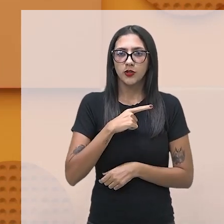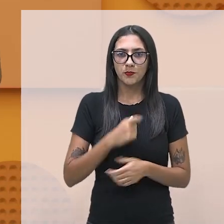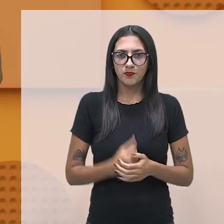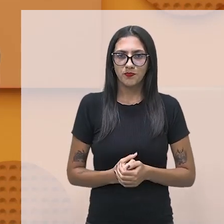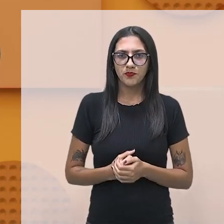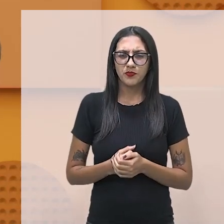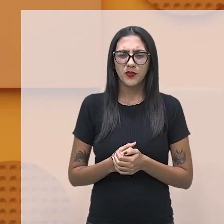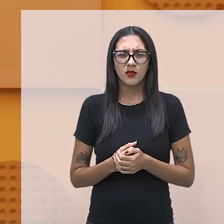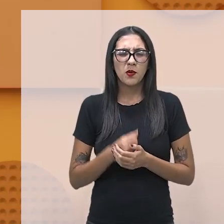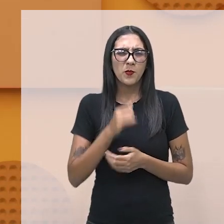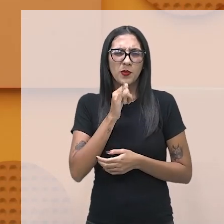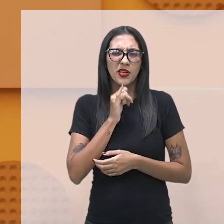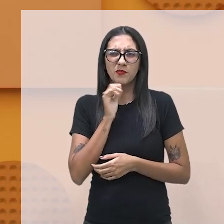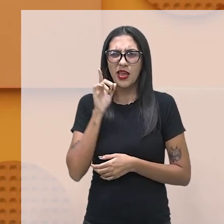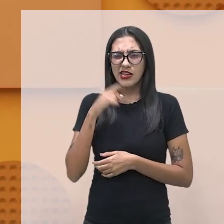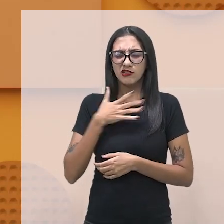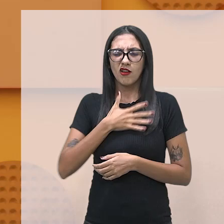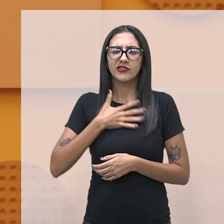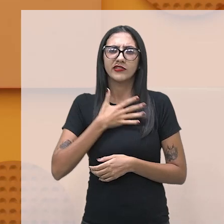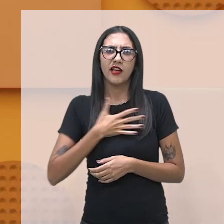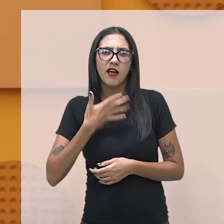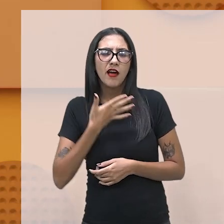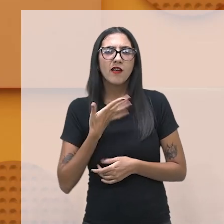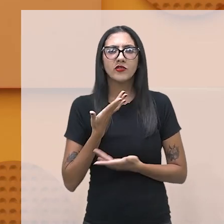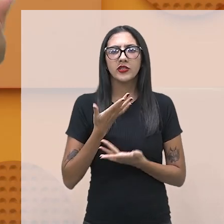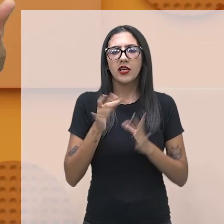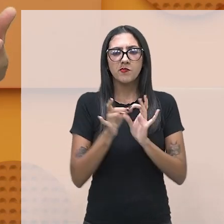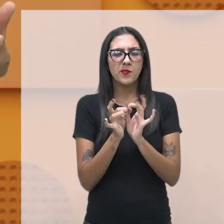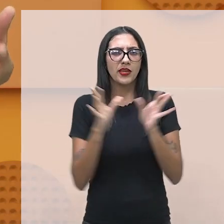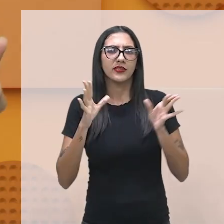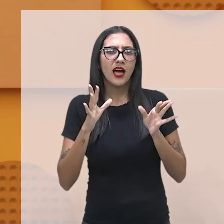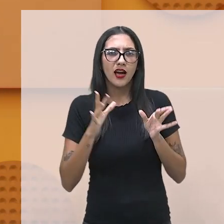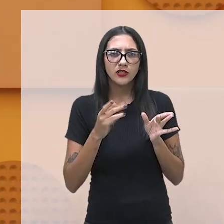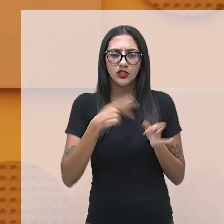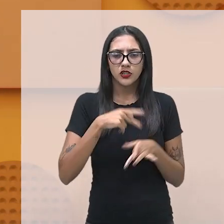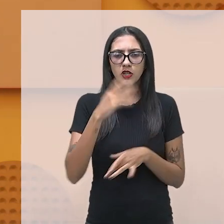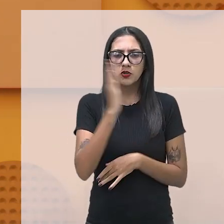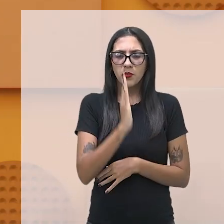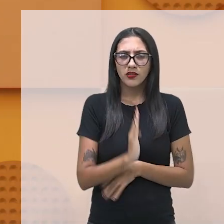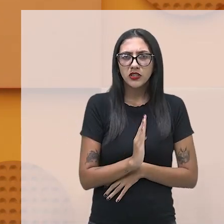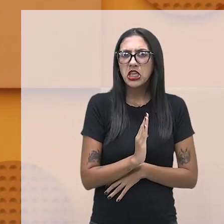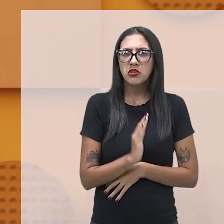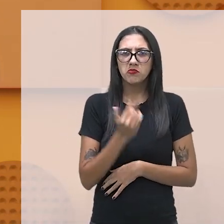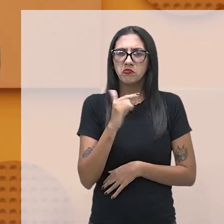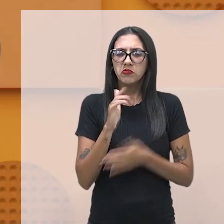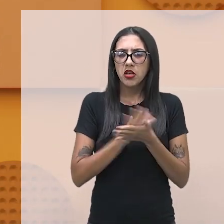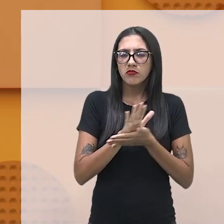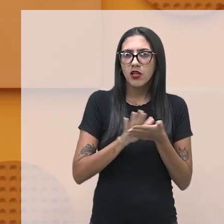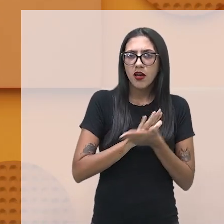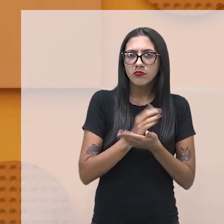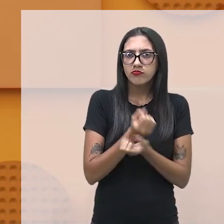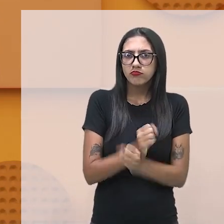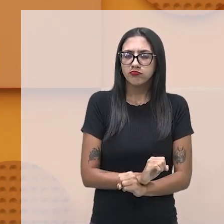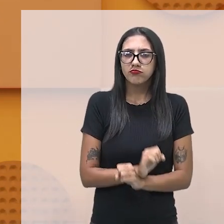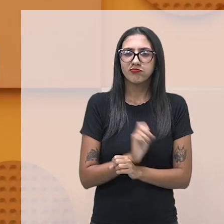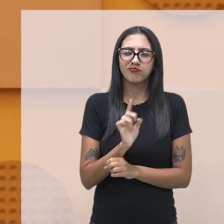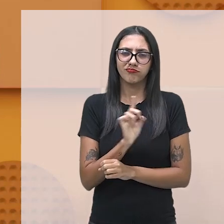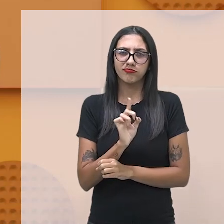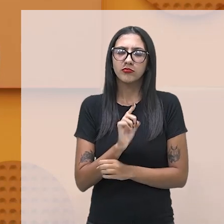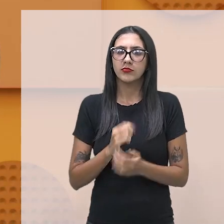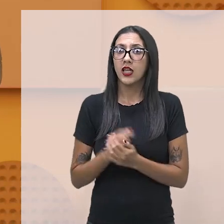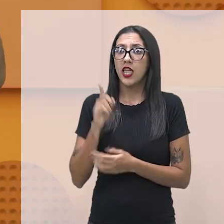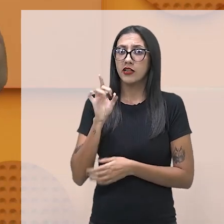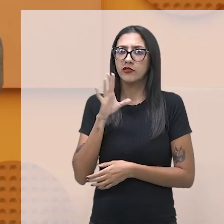elas gostavam dos negros ou queria que o Brasil tivesse livre desse tipo de trabalho. Ela queria, sim, lucrar